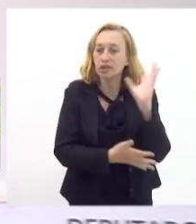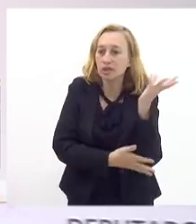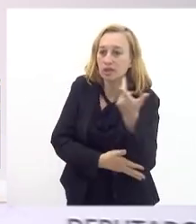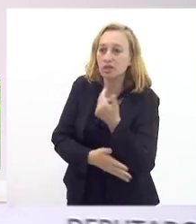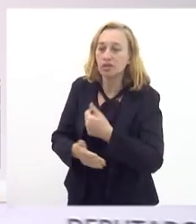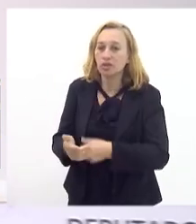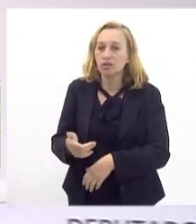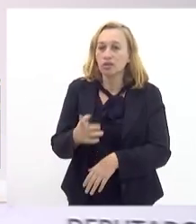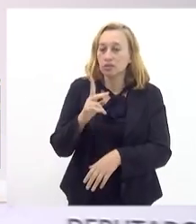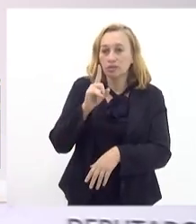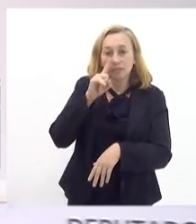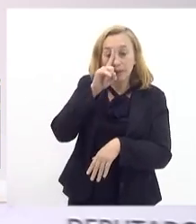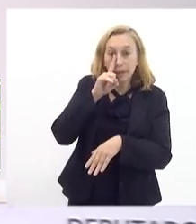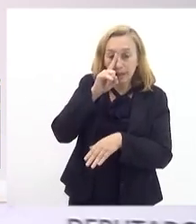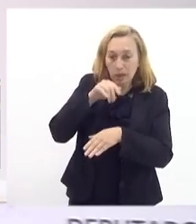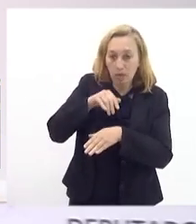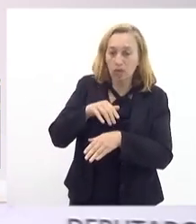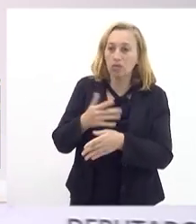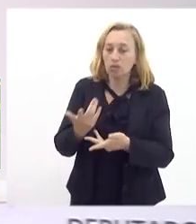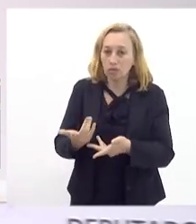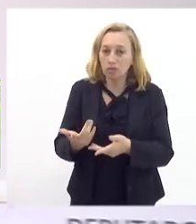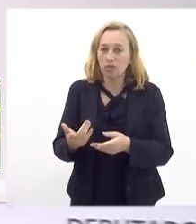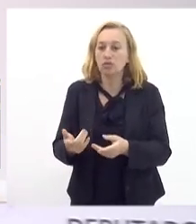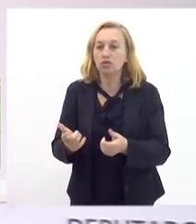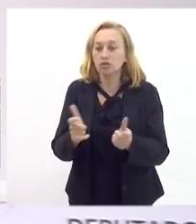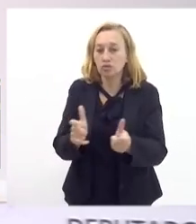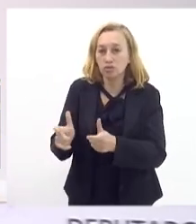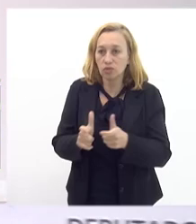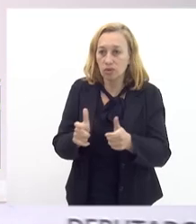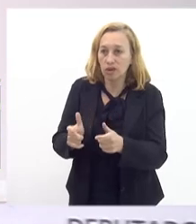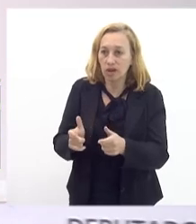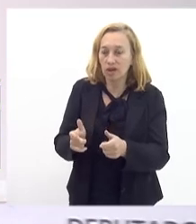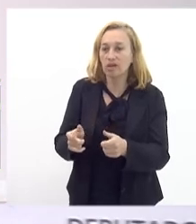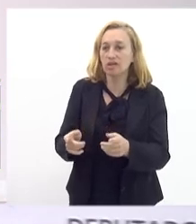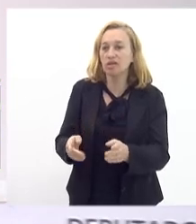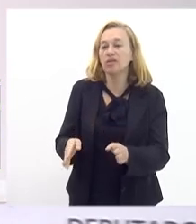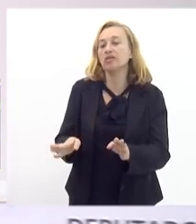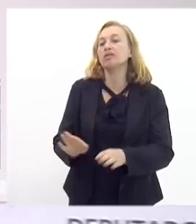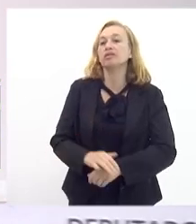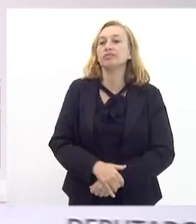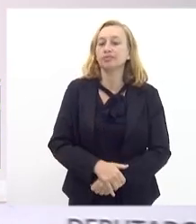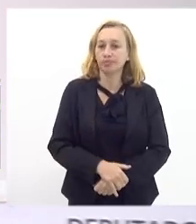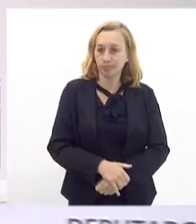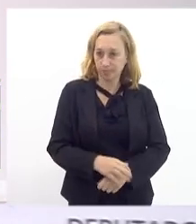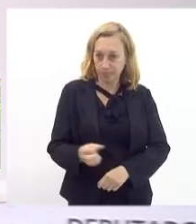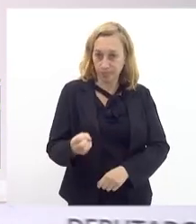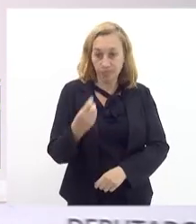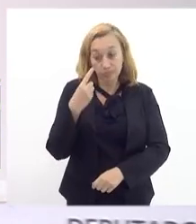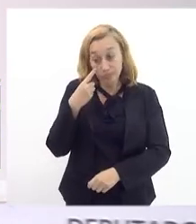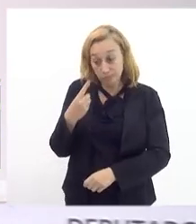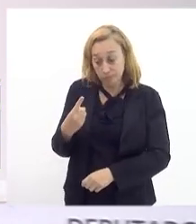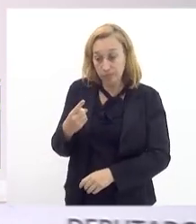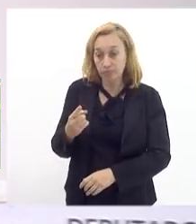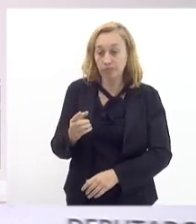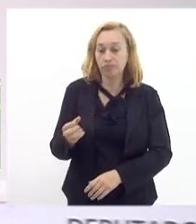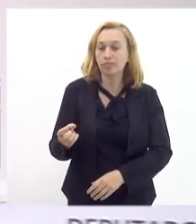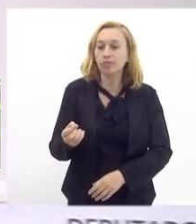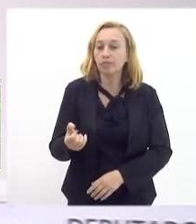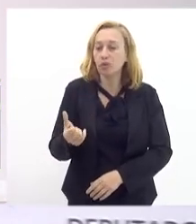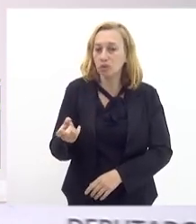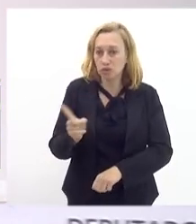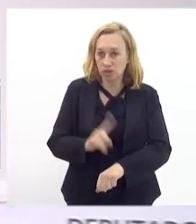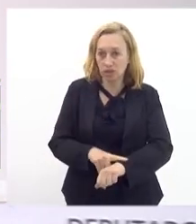escorregamentos fechamento de estradas etc de serve como recentemente vimos bom